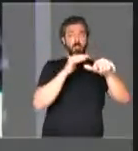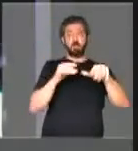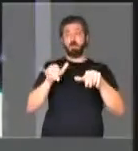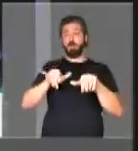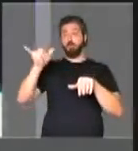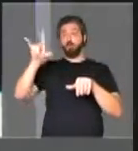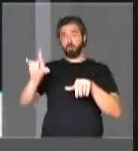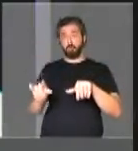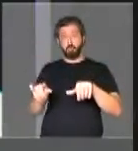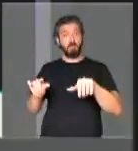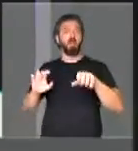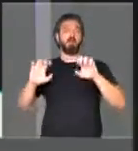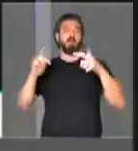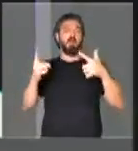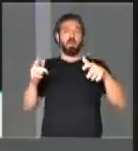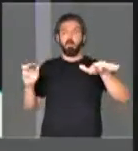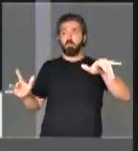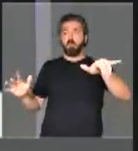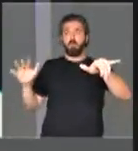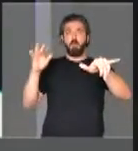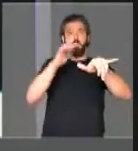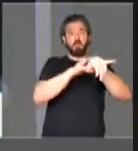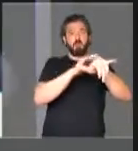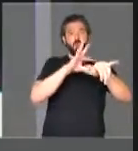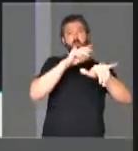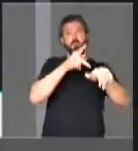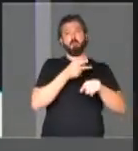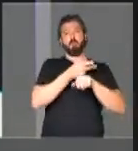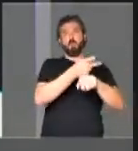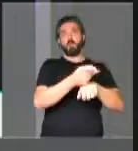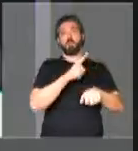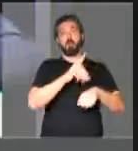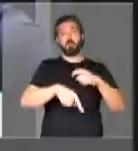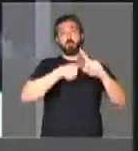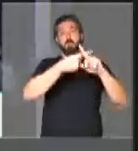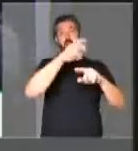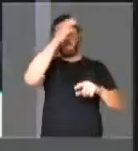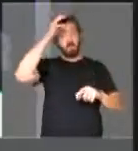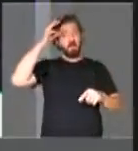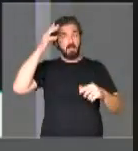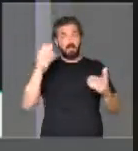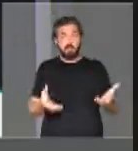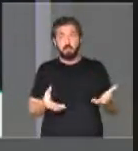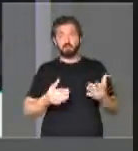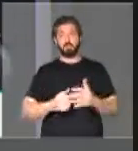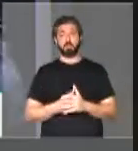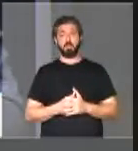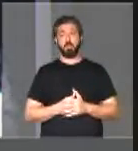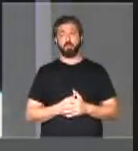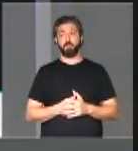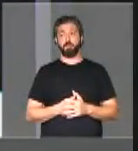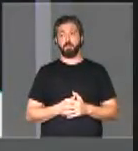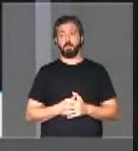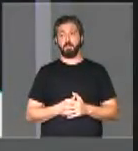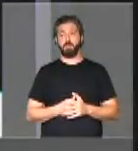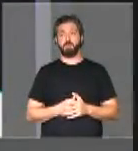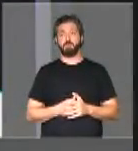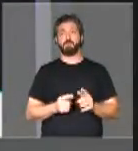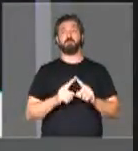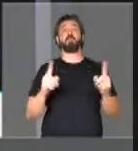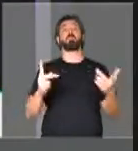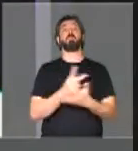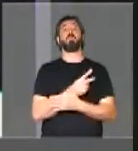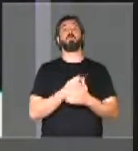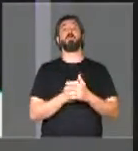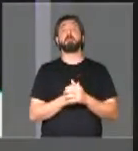diminuição dos voos, naturalmente que as outras empresas passaram a ter uma maior lotação nos seus voos. Mas o que